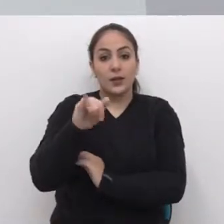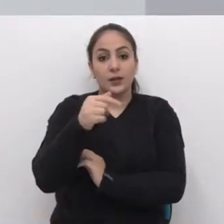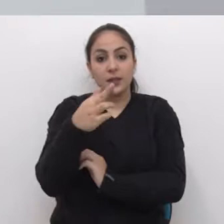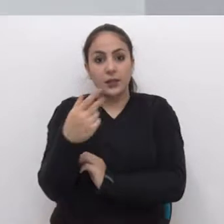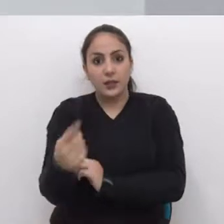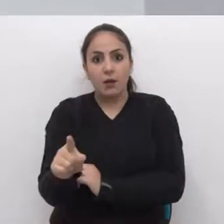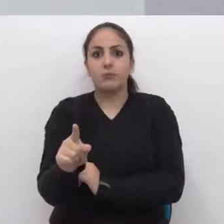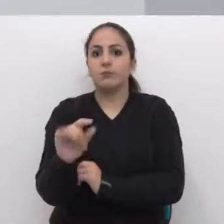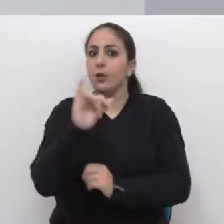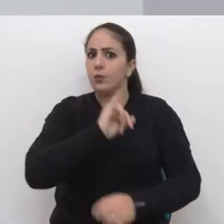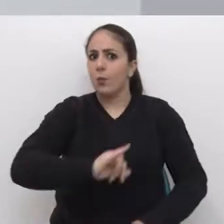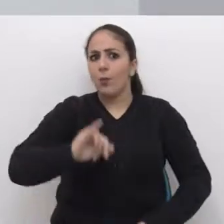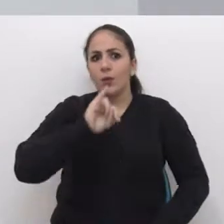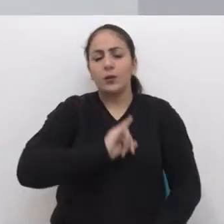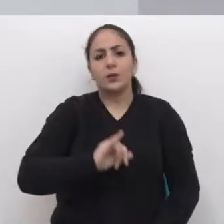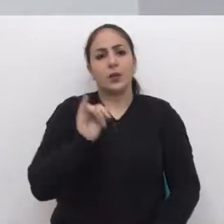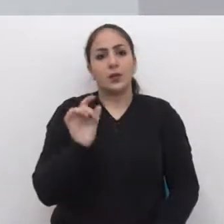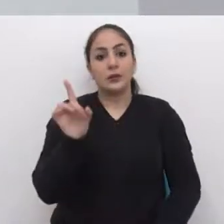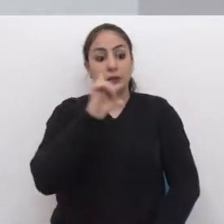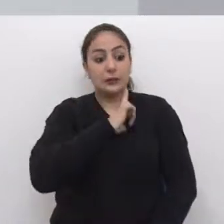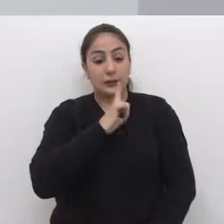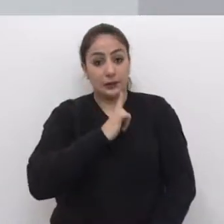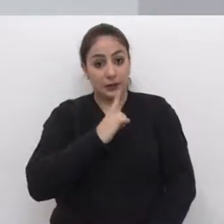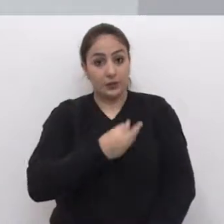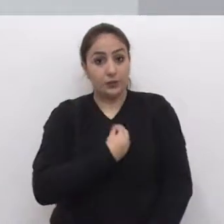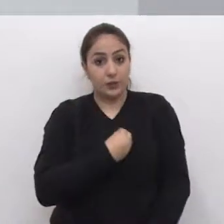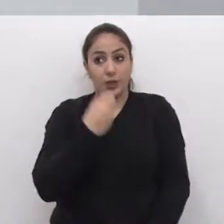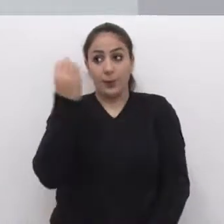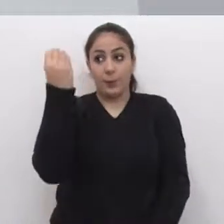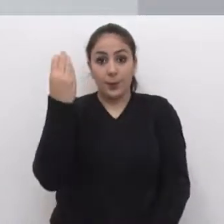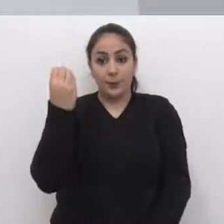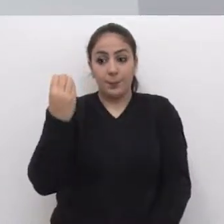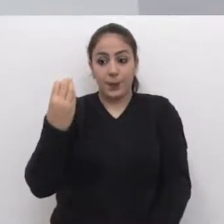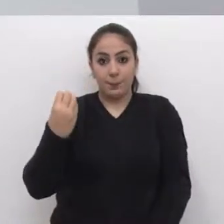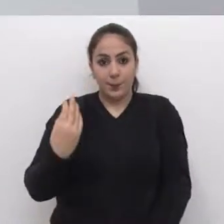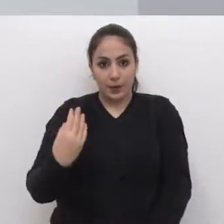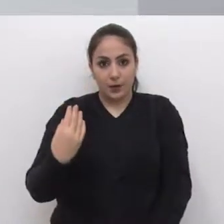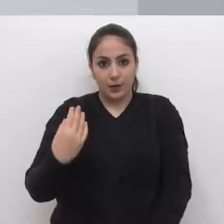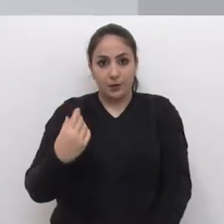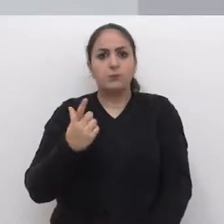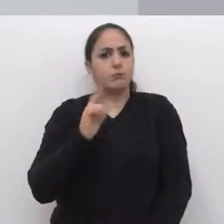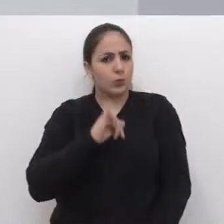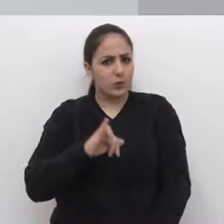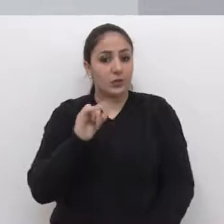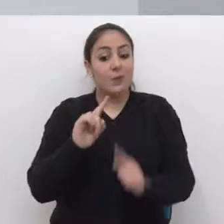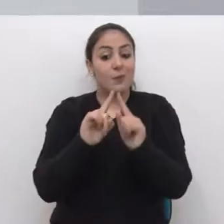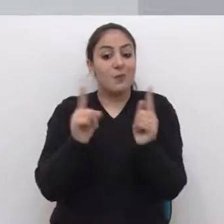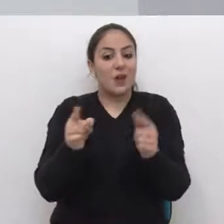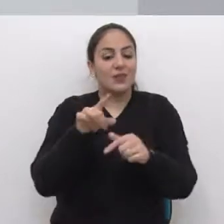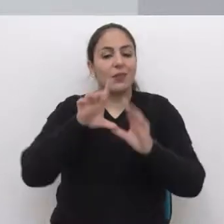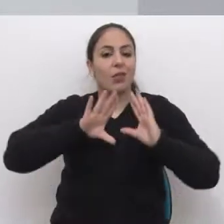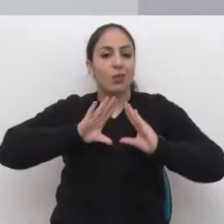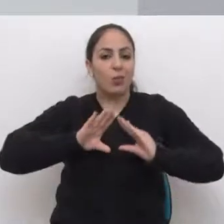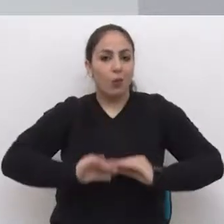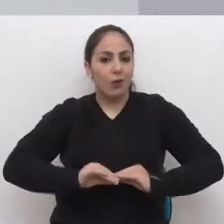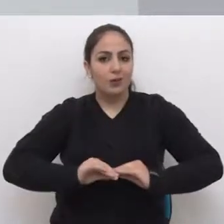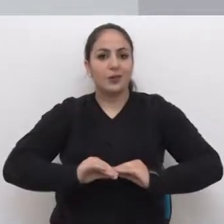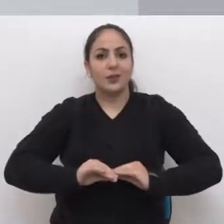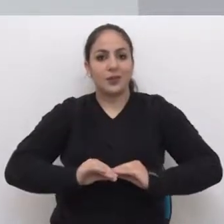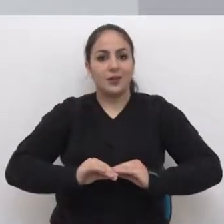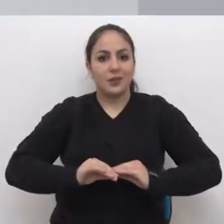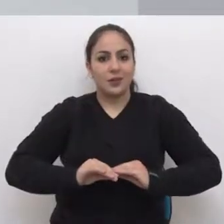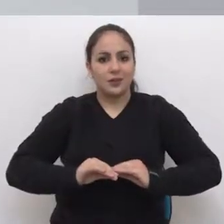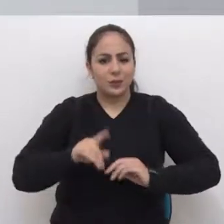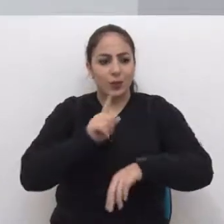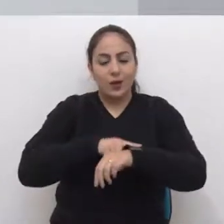dia são imprescindíveis para o funcionamento do trânsito, para o bom fluxo dos veículos, mas que à noite, a partir de determinados